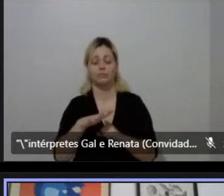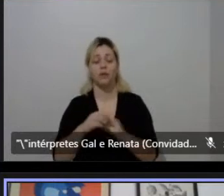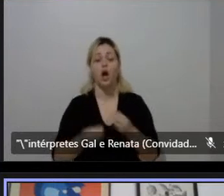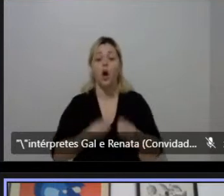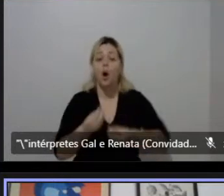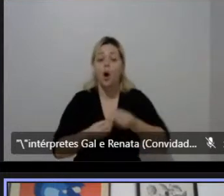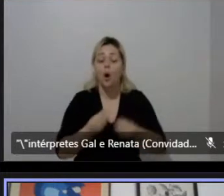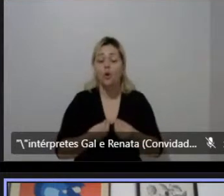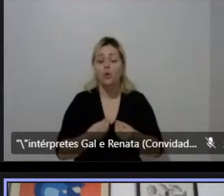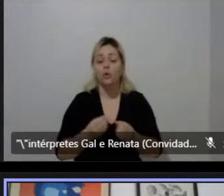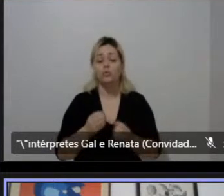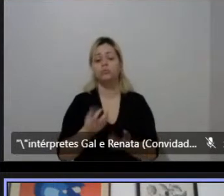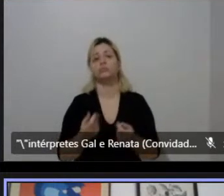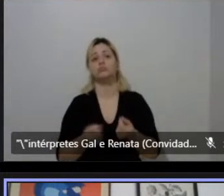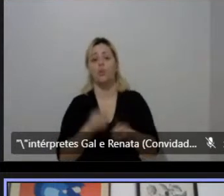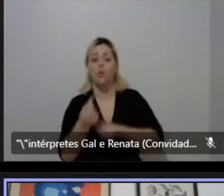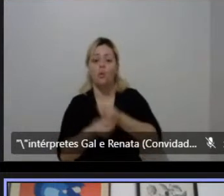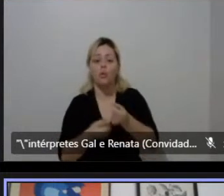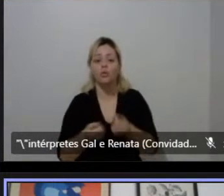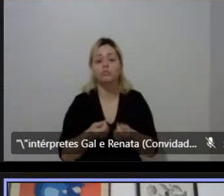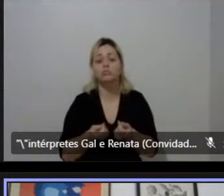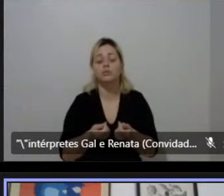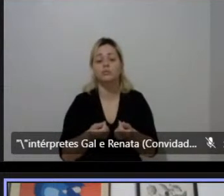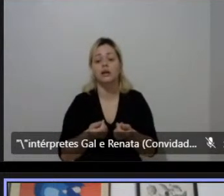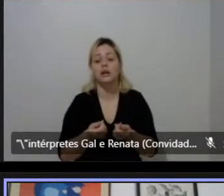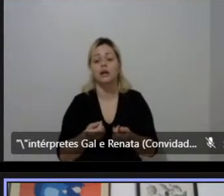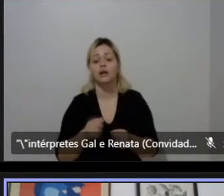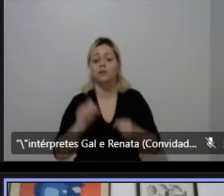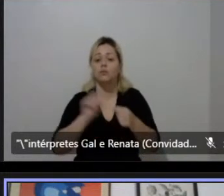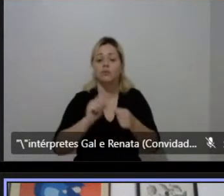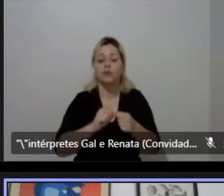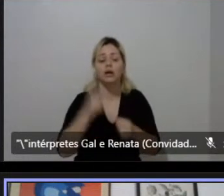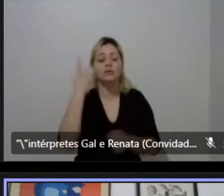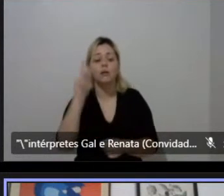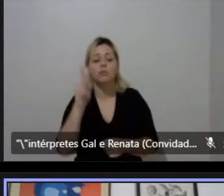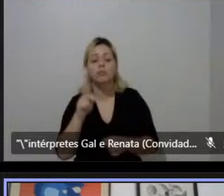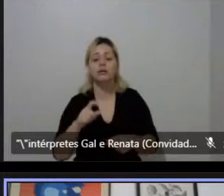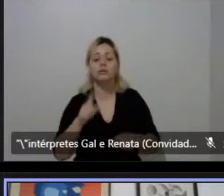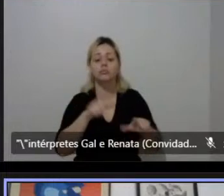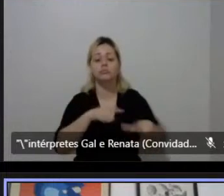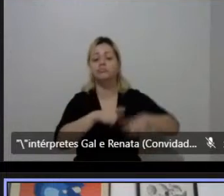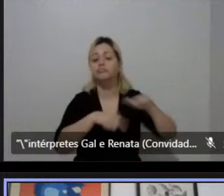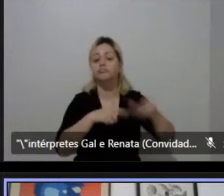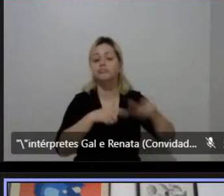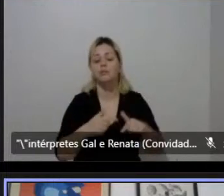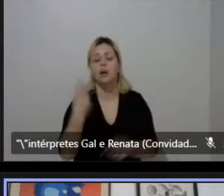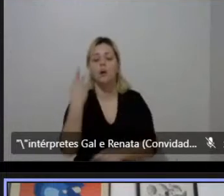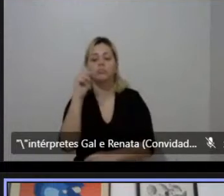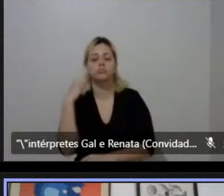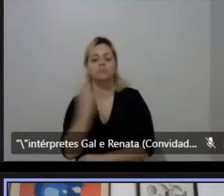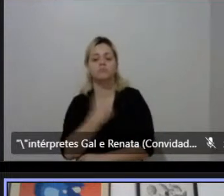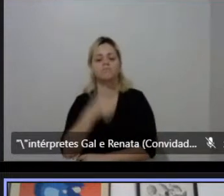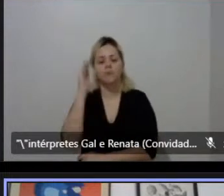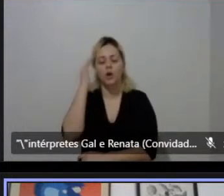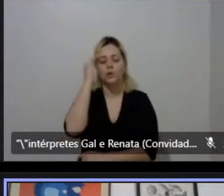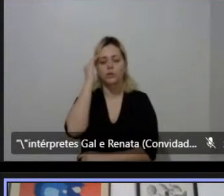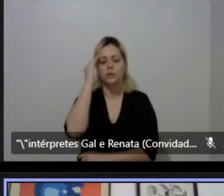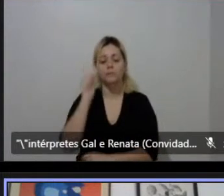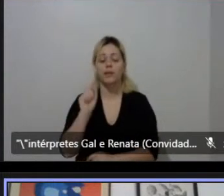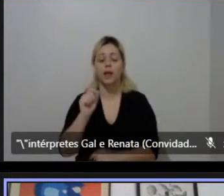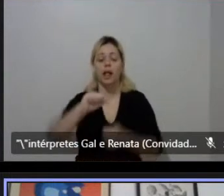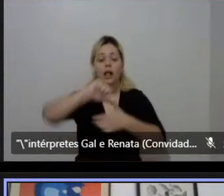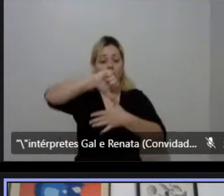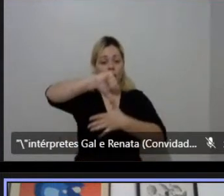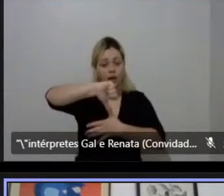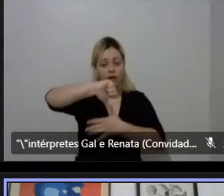capital atua, né, nessas localidades, né? Então, a gente entendendo que a América Latina,